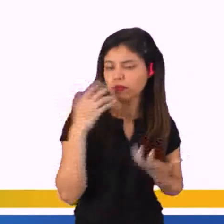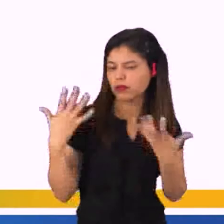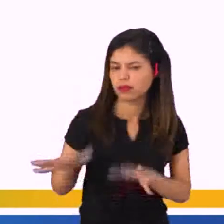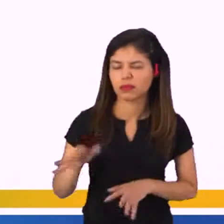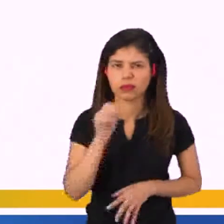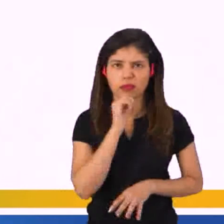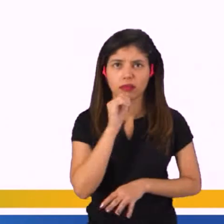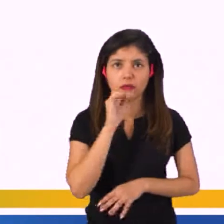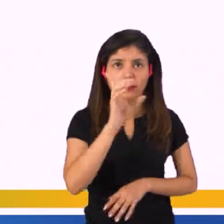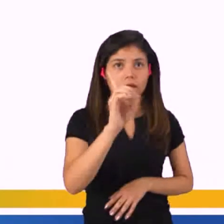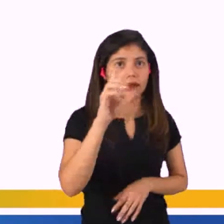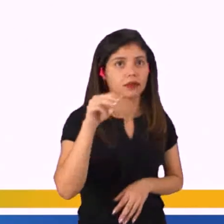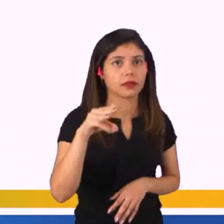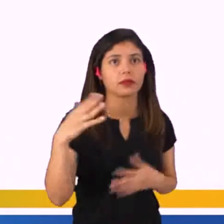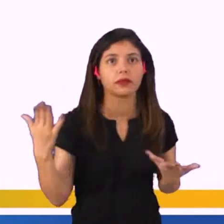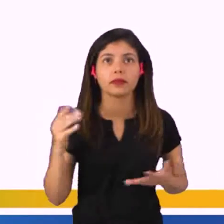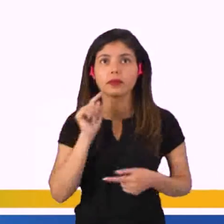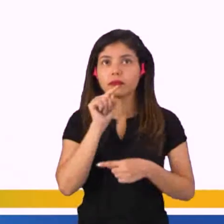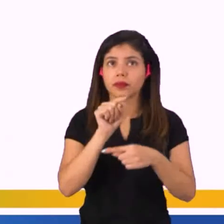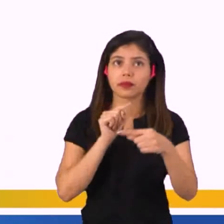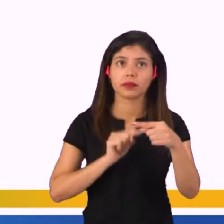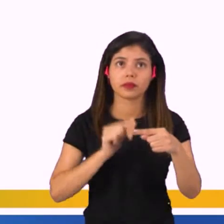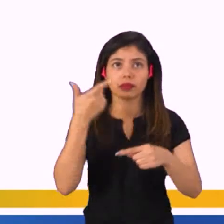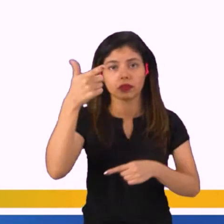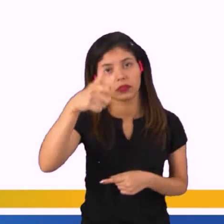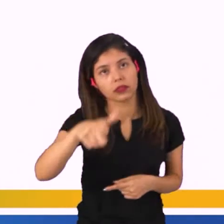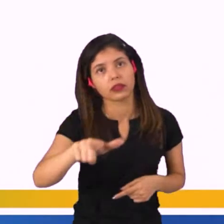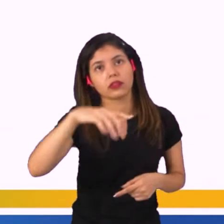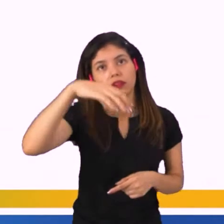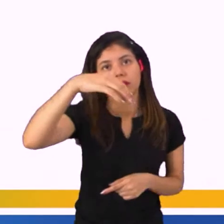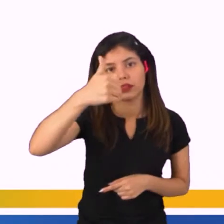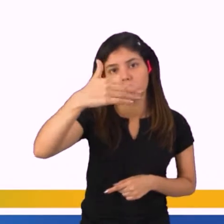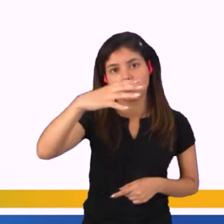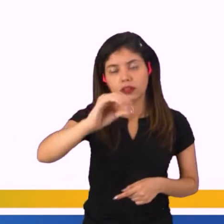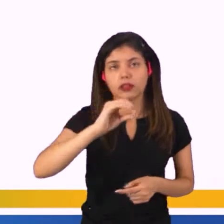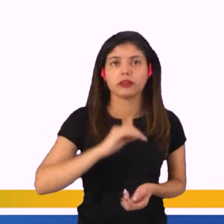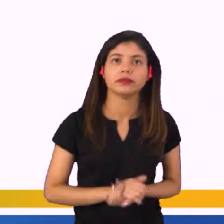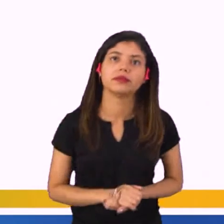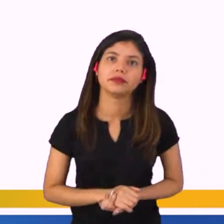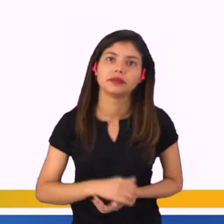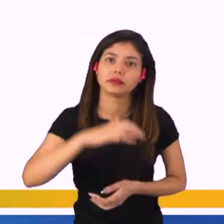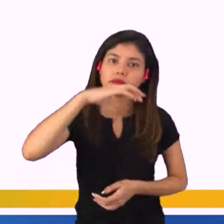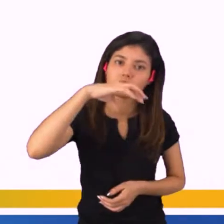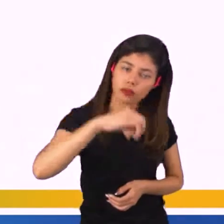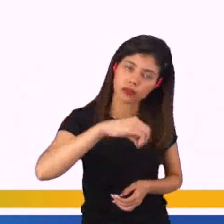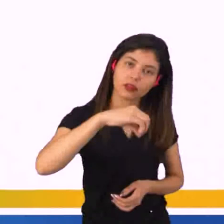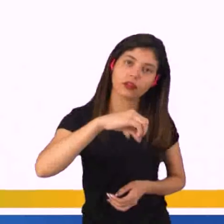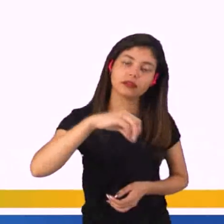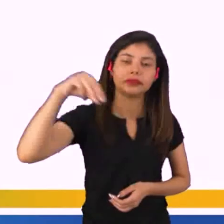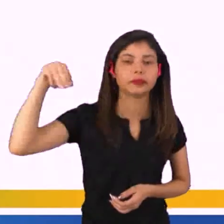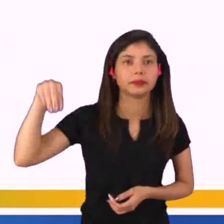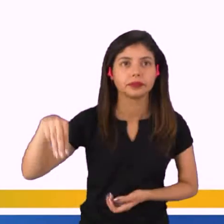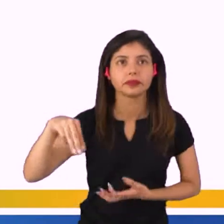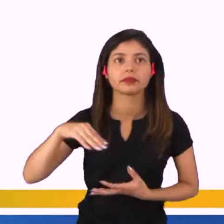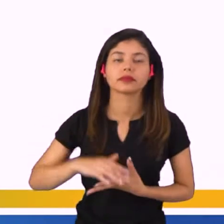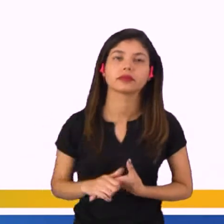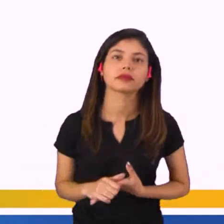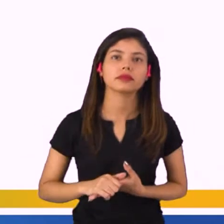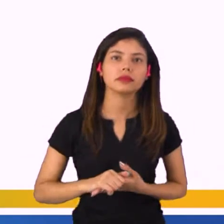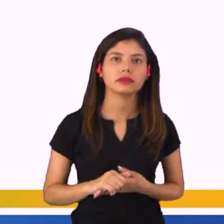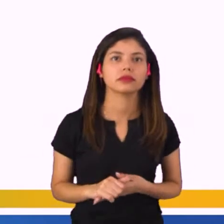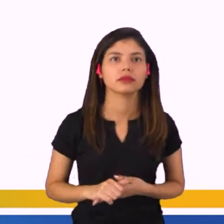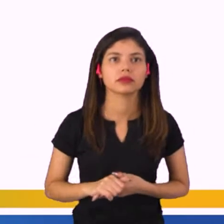gente ainda não quer essa medida em decímetro, então nós vamos dividir novamente por 10. Então, 90 dividido